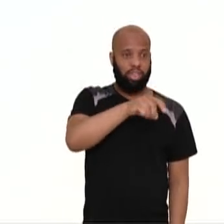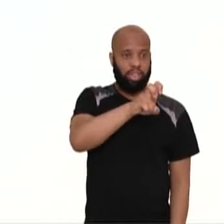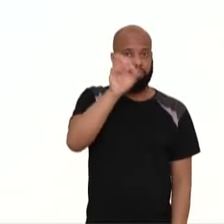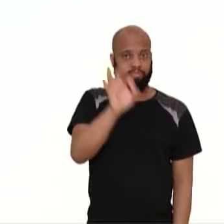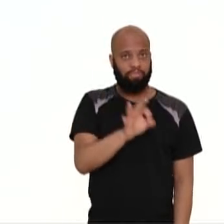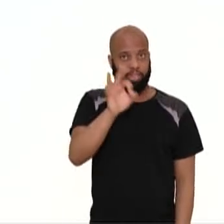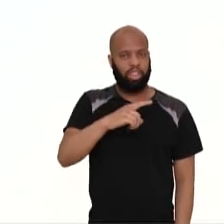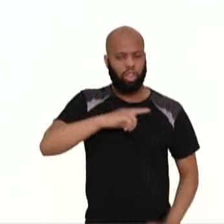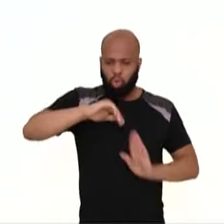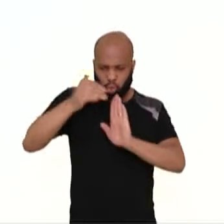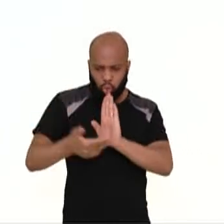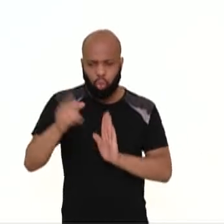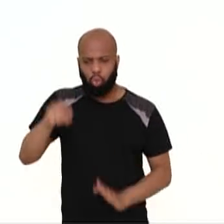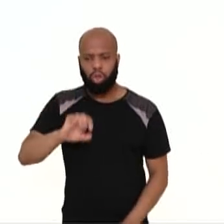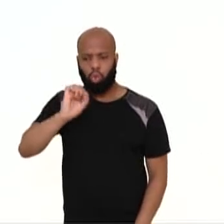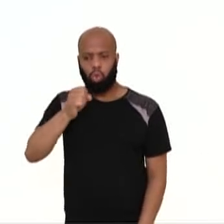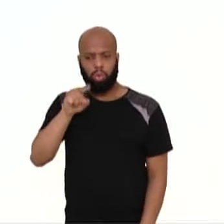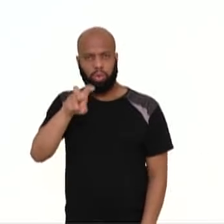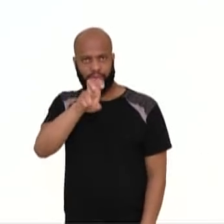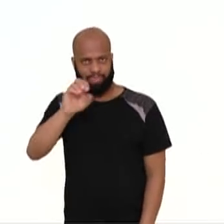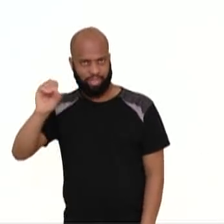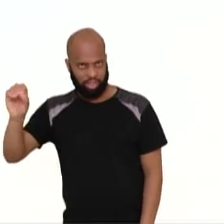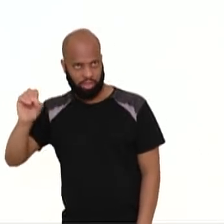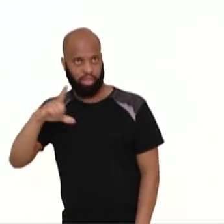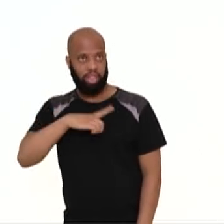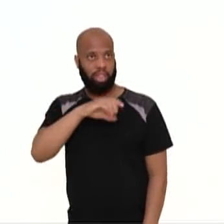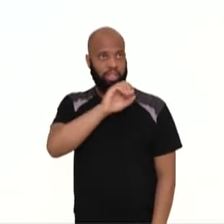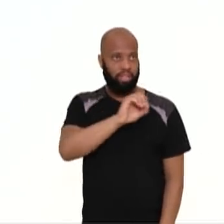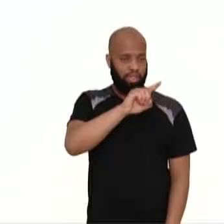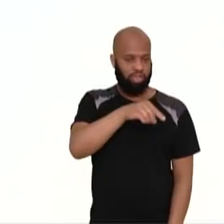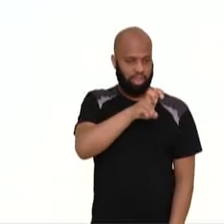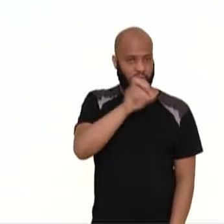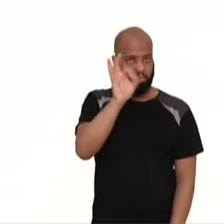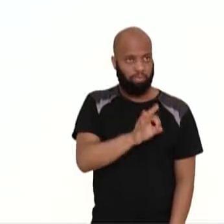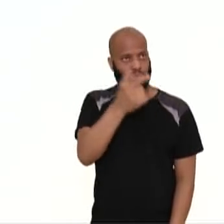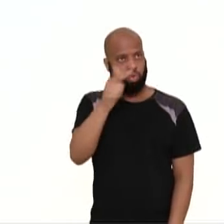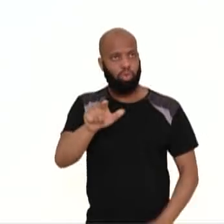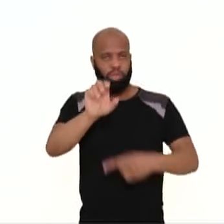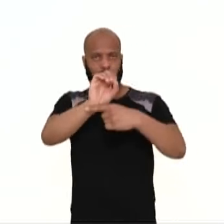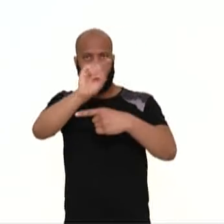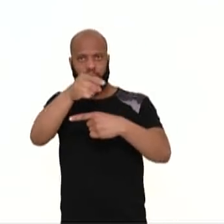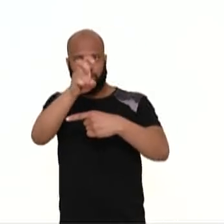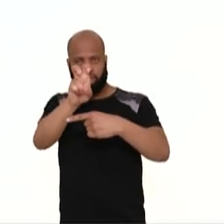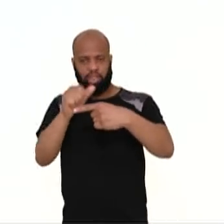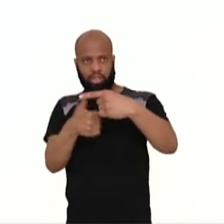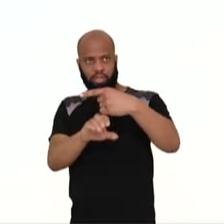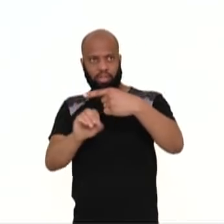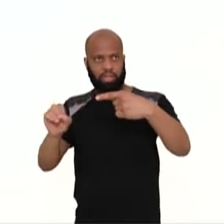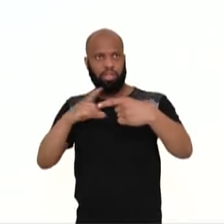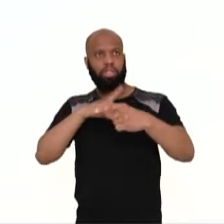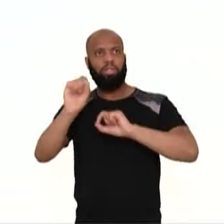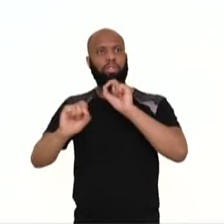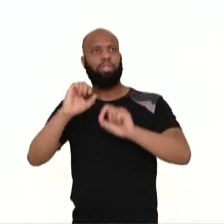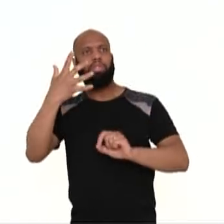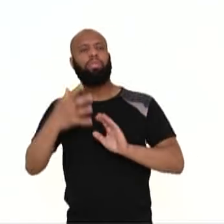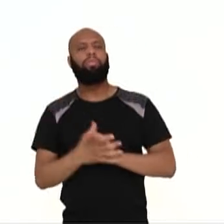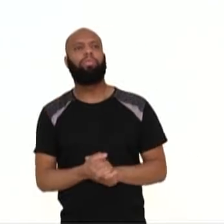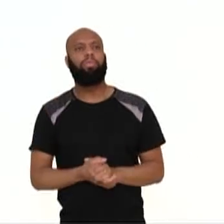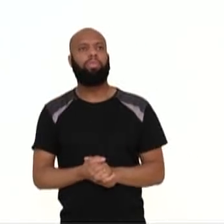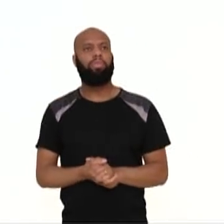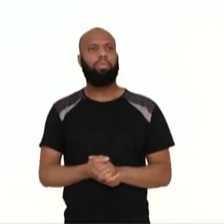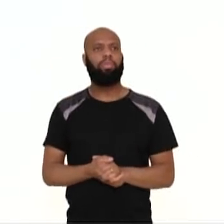dos 8.500. Então, ó, 0,5% tá aqui de novo, ó. Aqui o que foi feito,